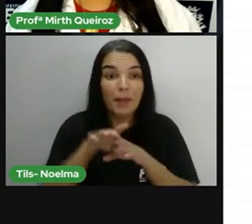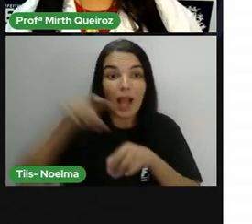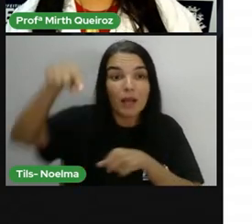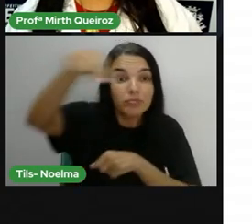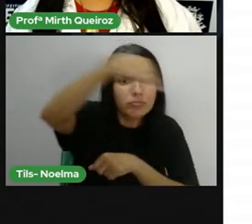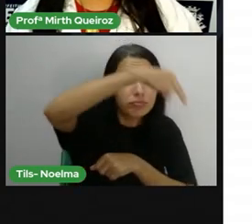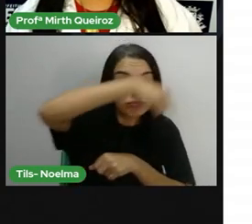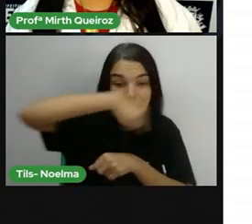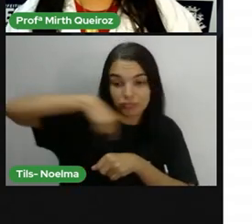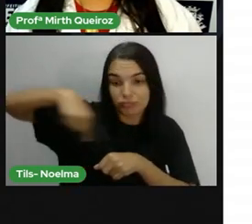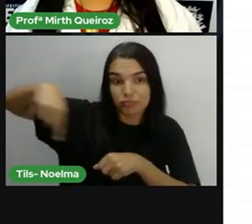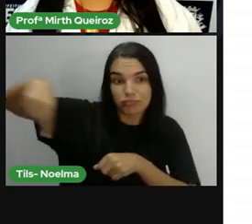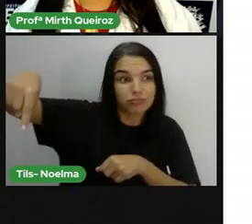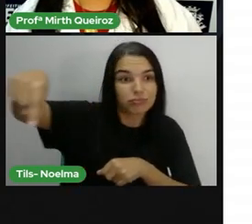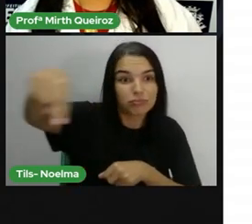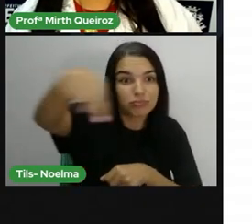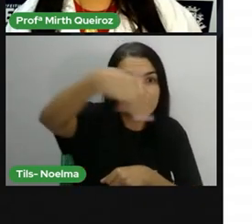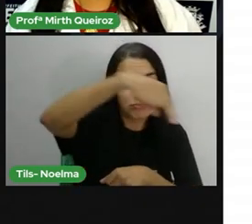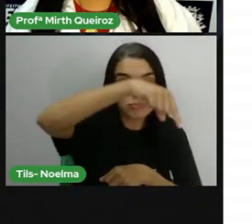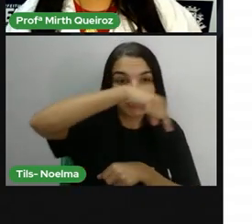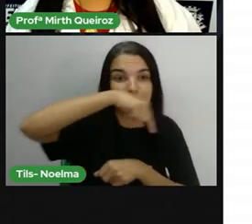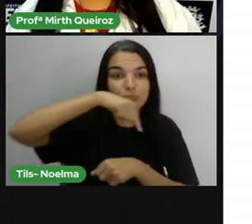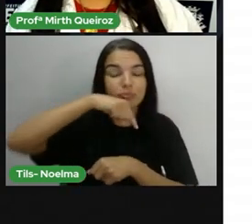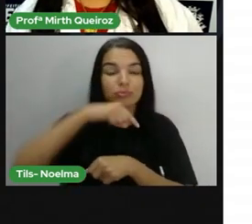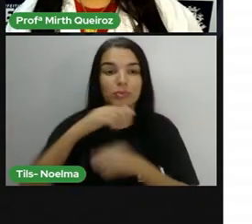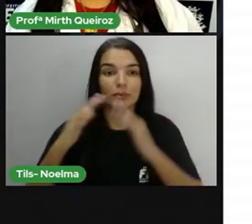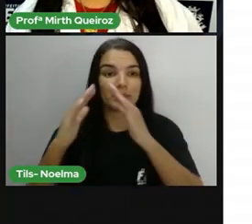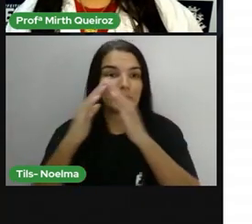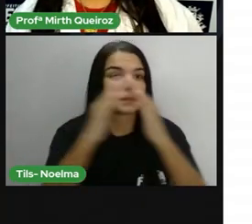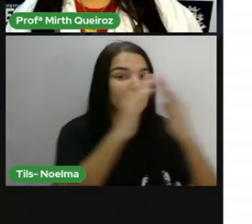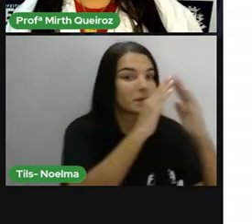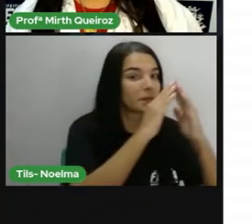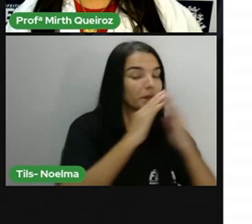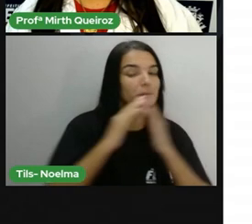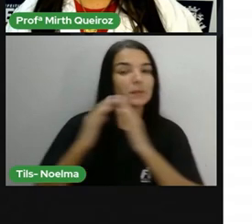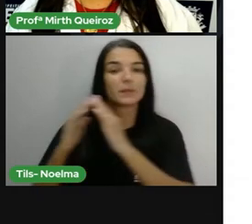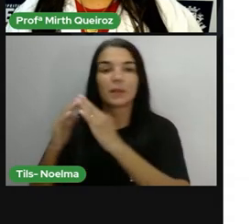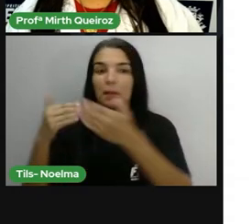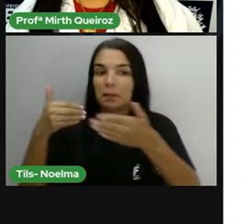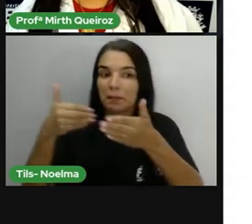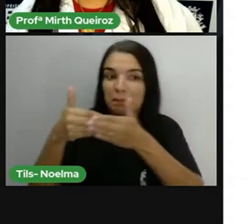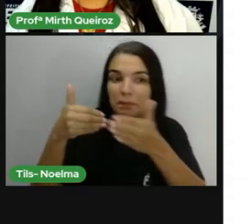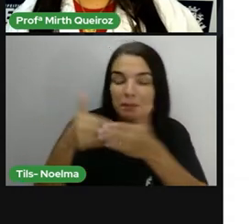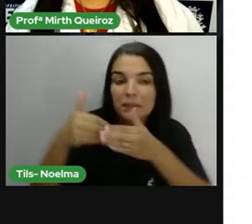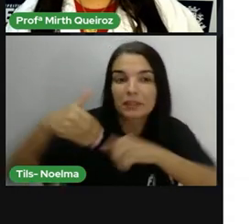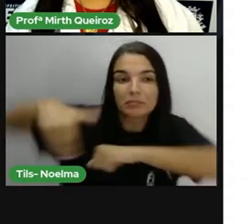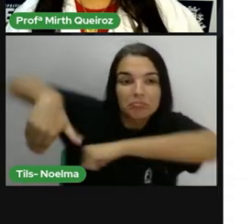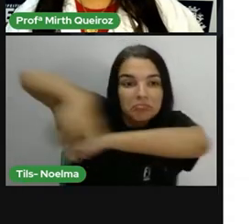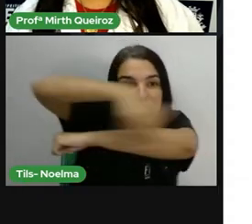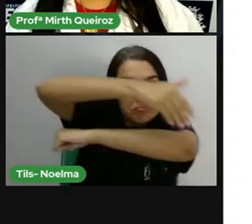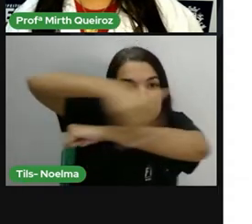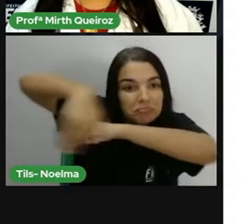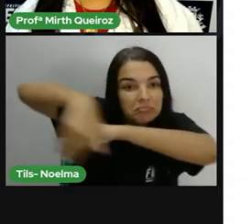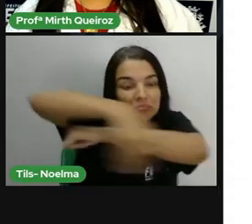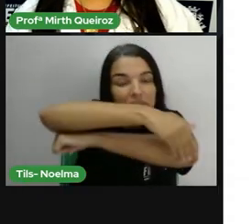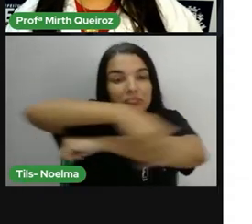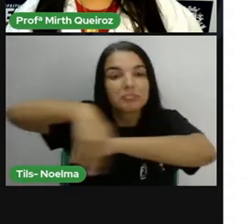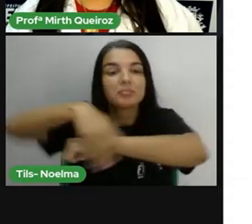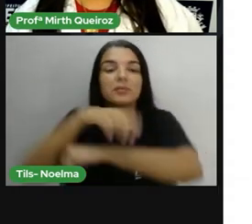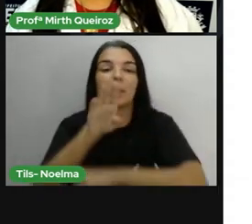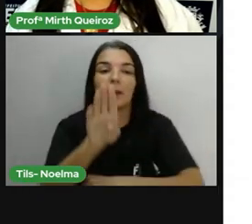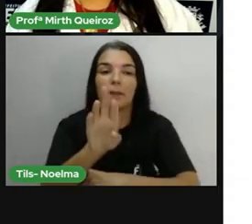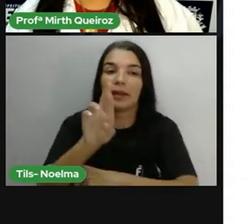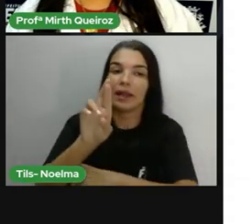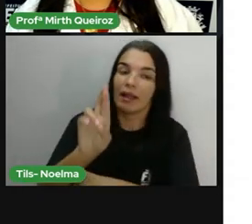né, observar aí que ela está dentro do perímetro urbano. Tanto a Lagoa Grande como outras lagoas também de Feira